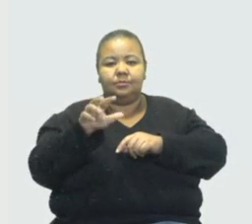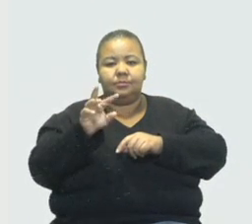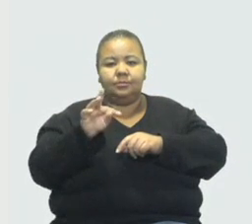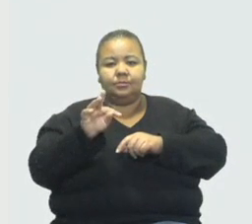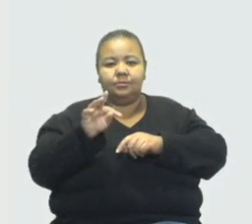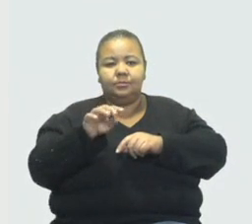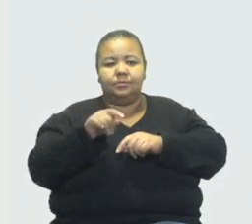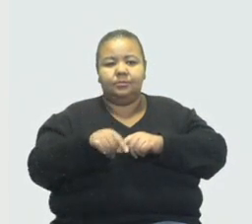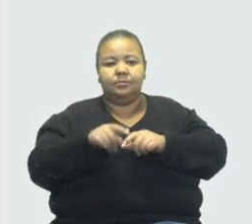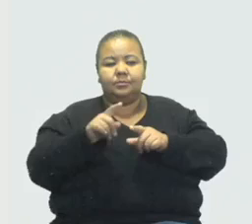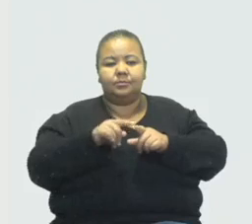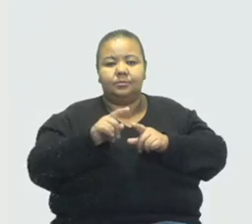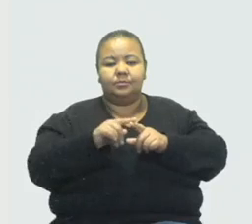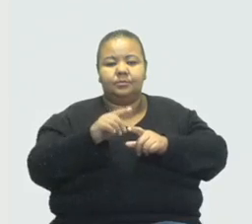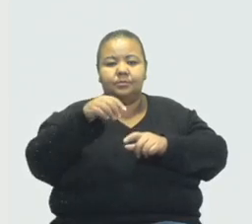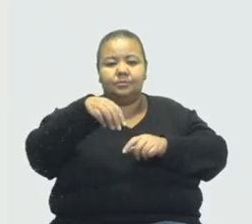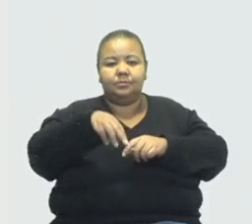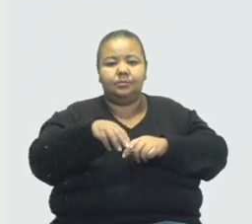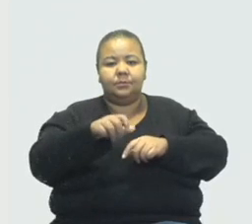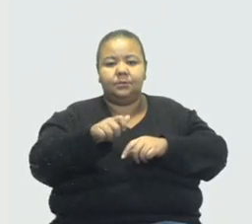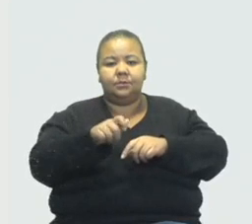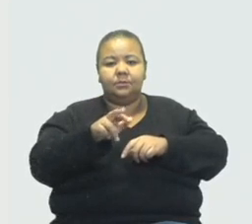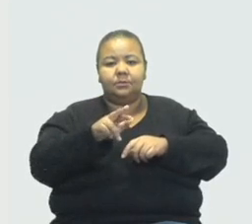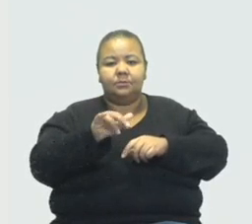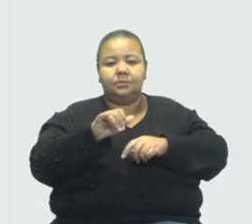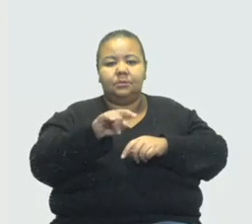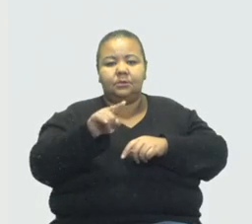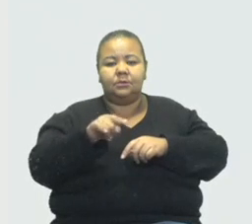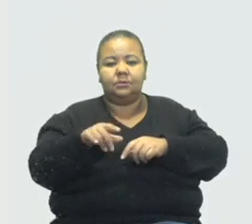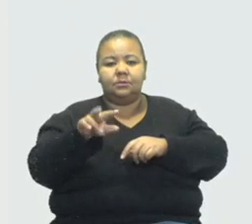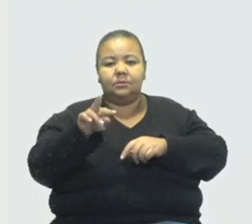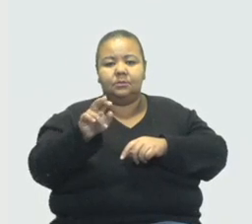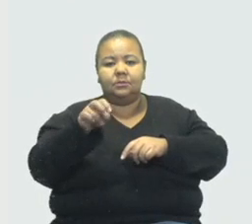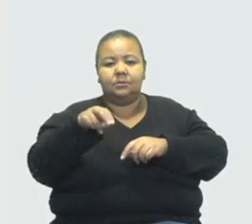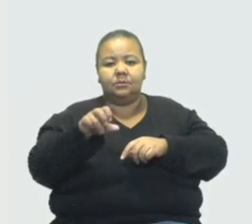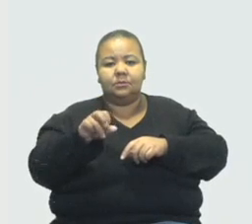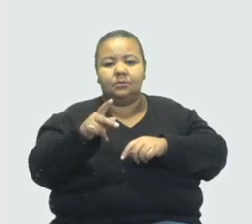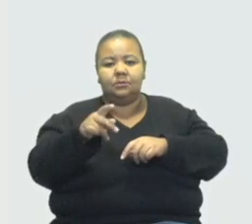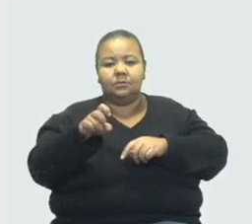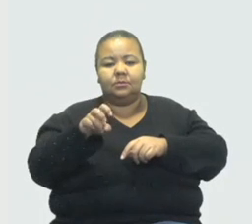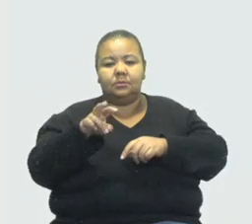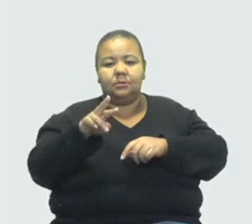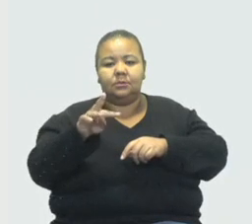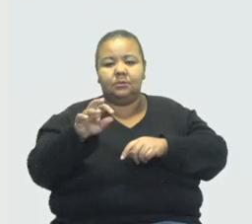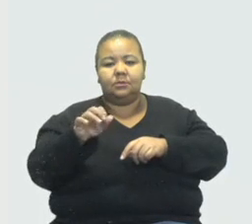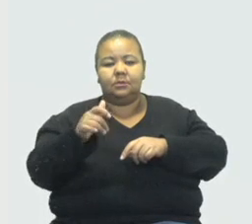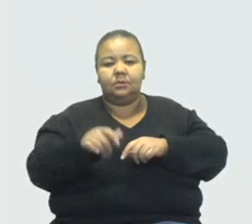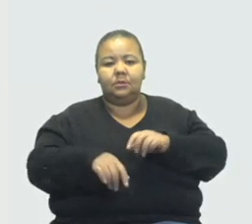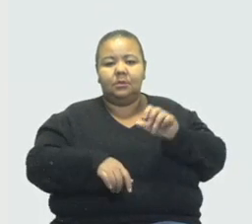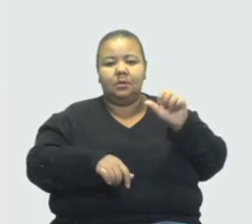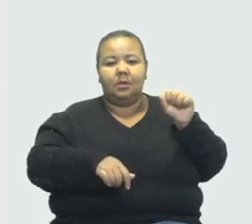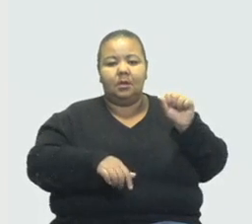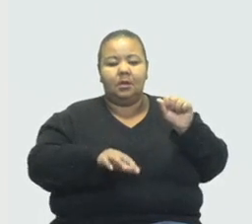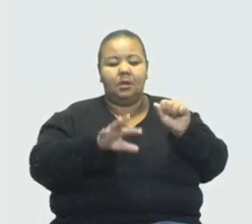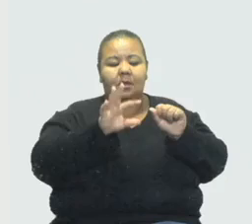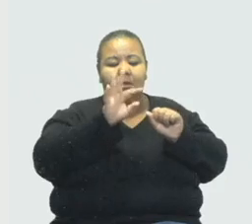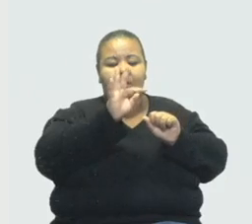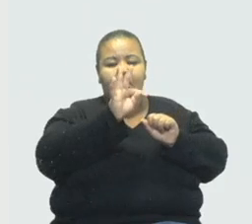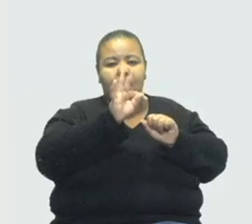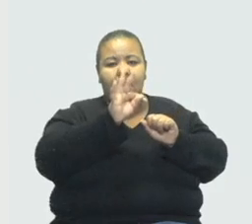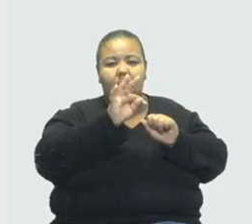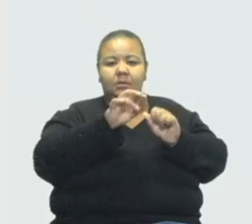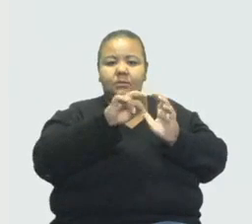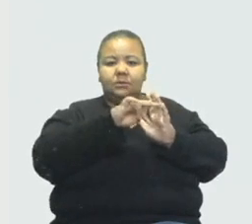transposta. A matriz transposta é indicada da seguinte forma. A com o T, certo? Então,